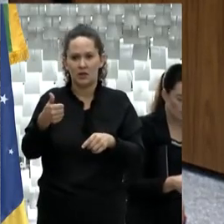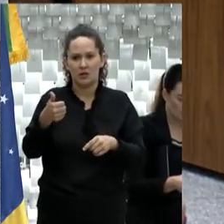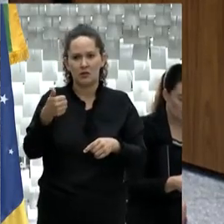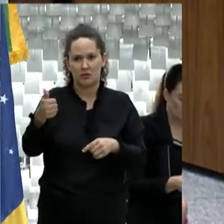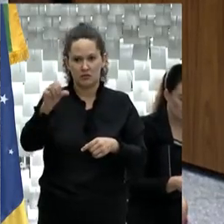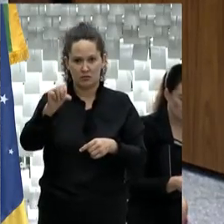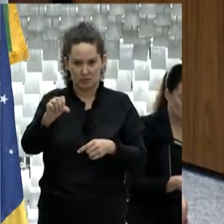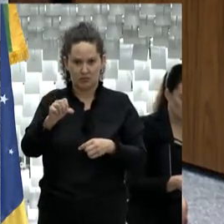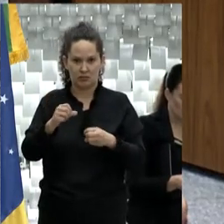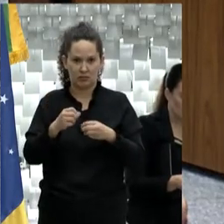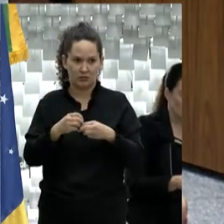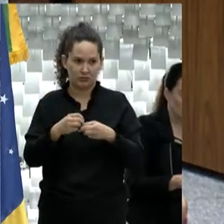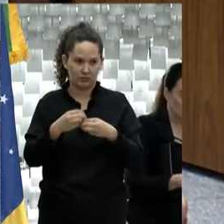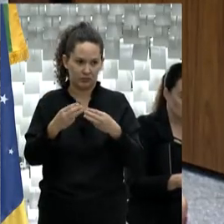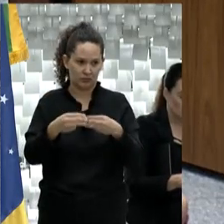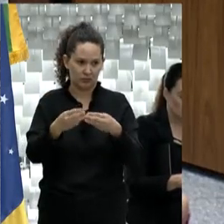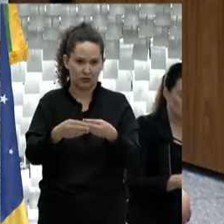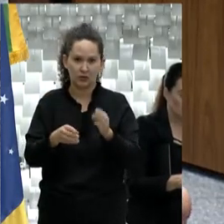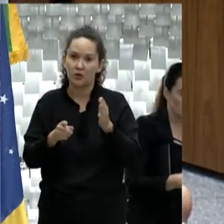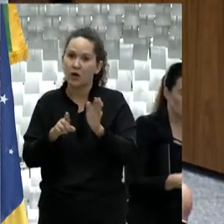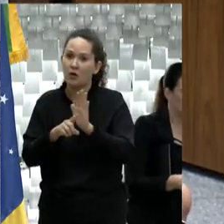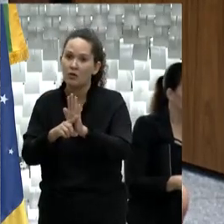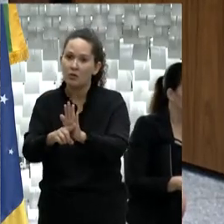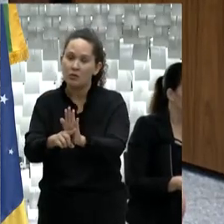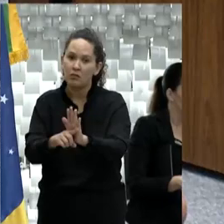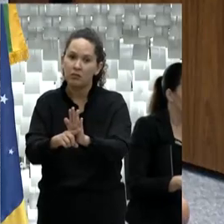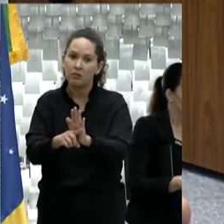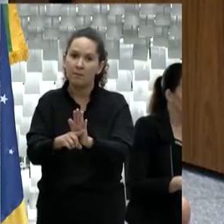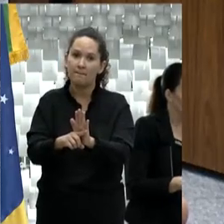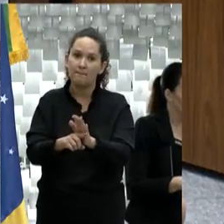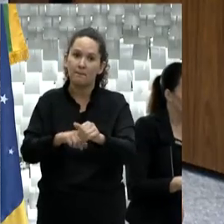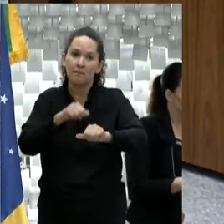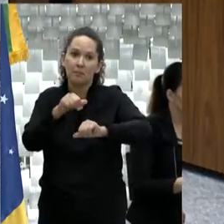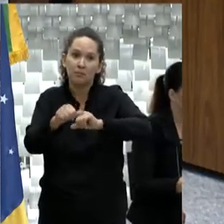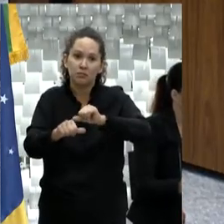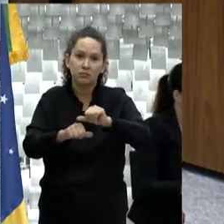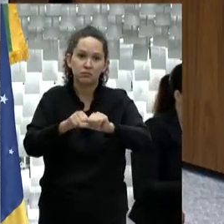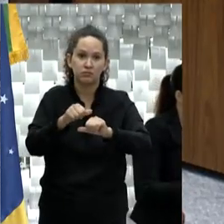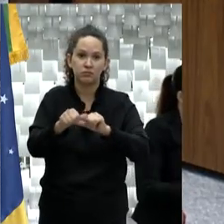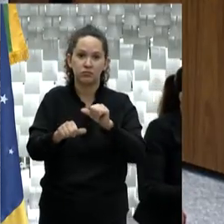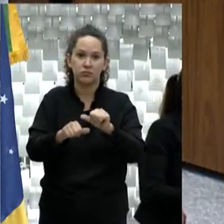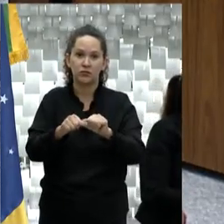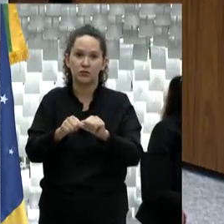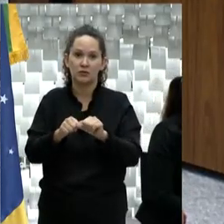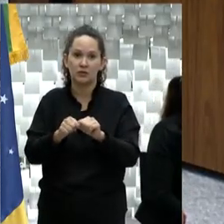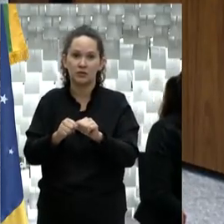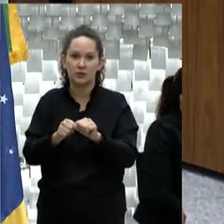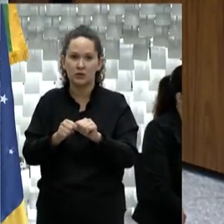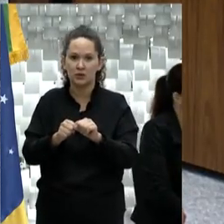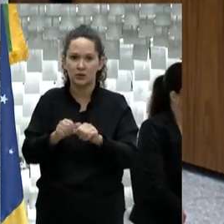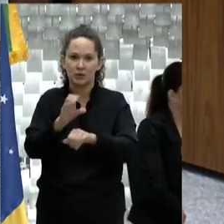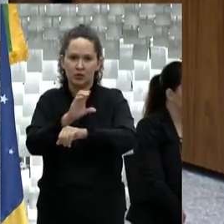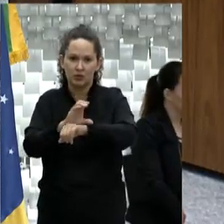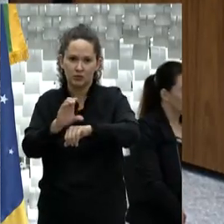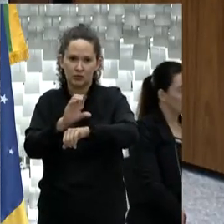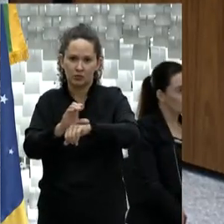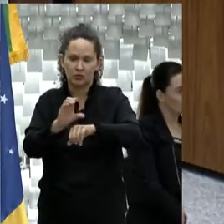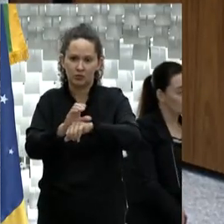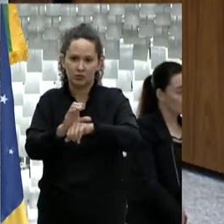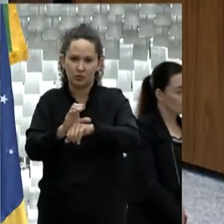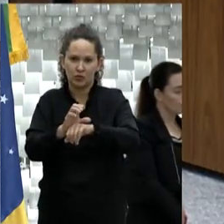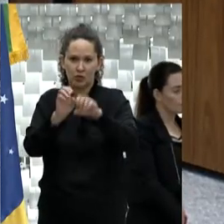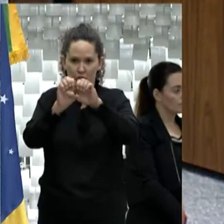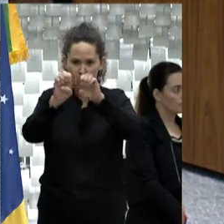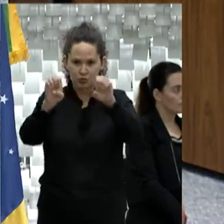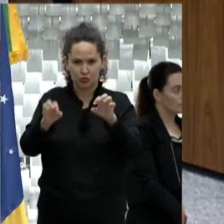119 magistrados contribuíram para converter um abstrato comando constitucional em uma